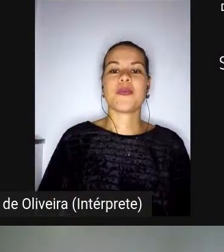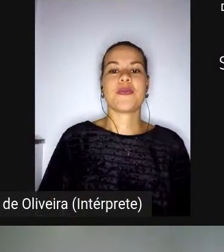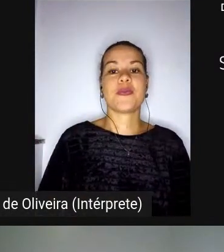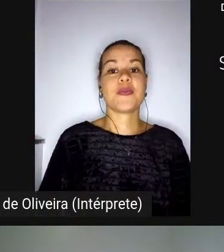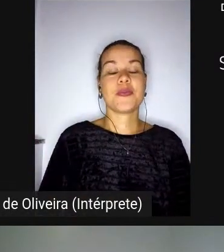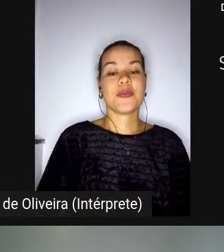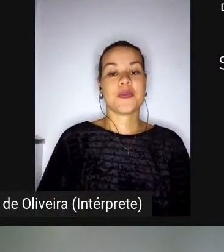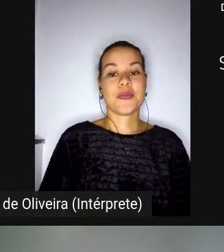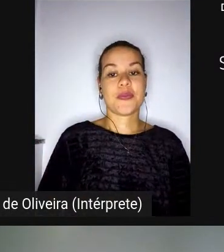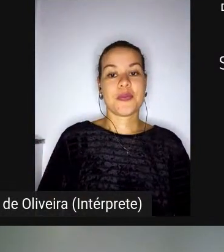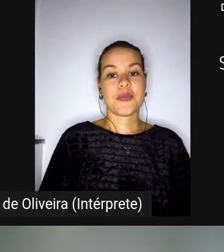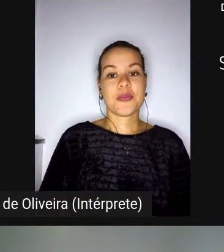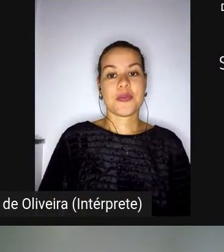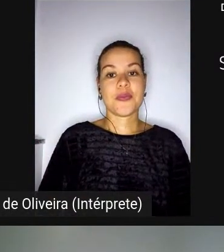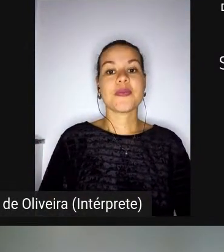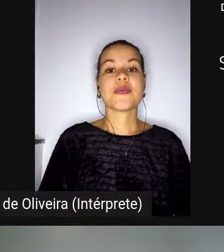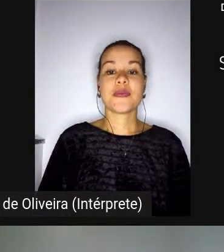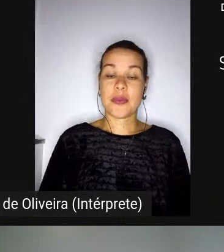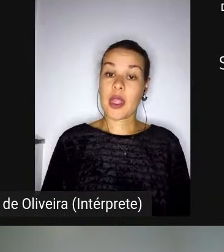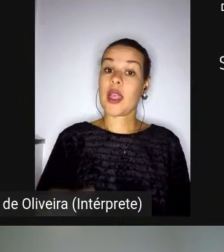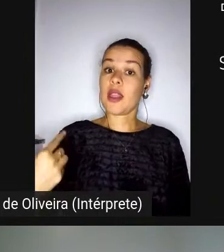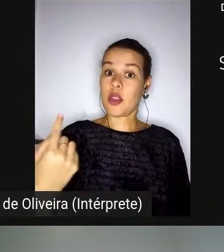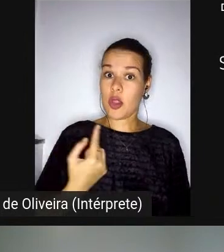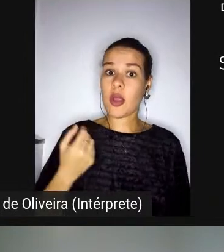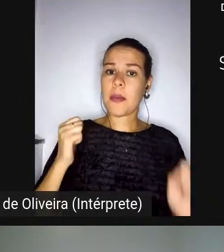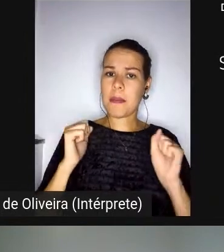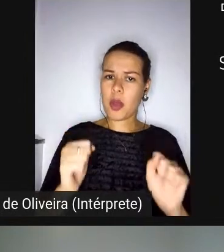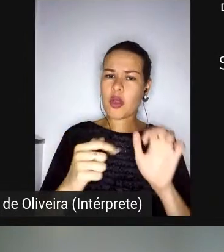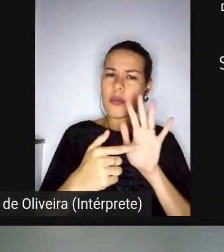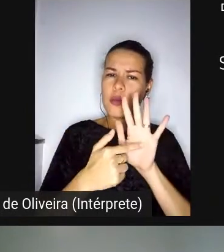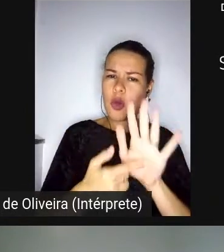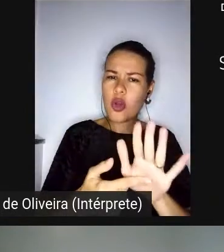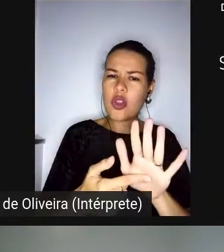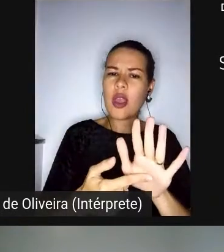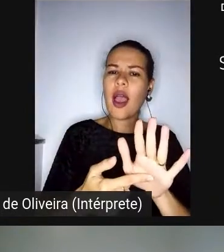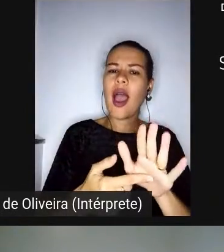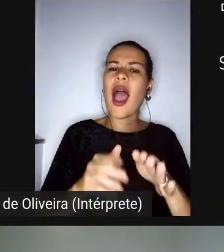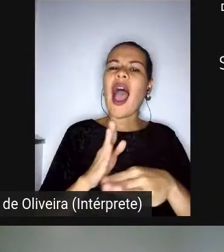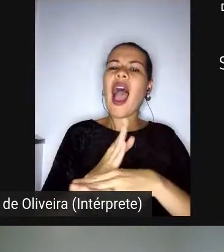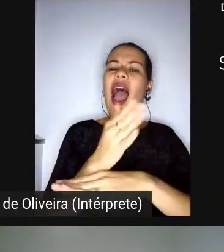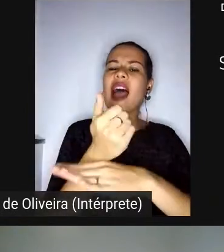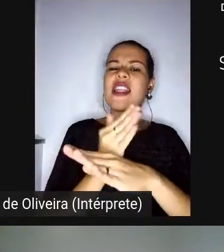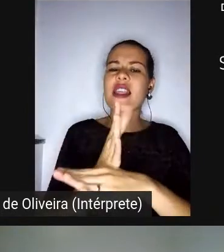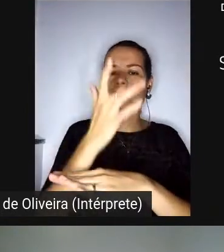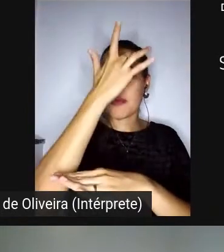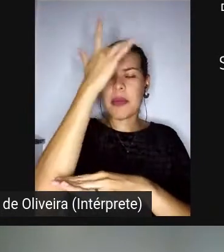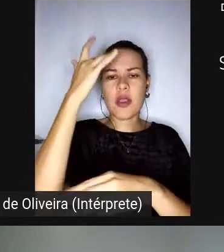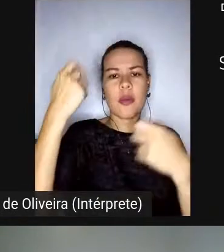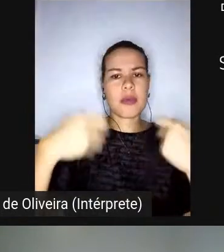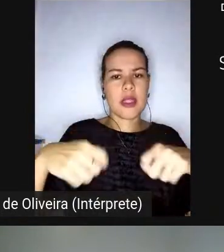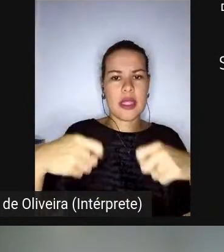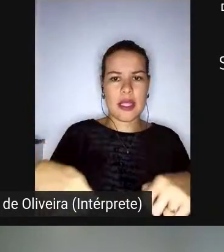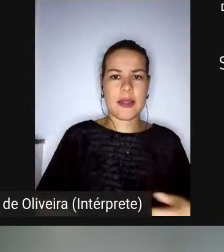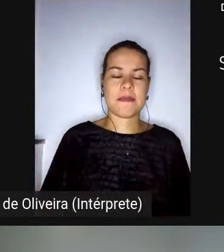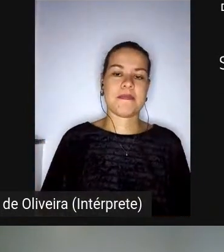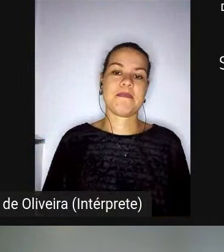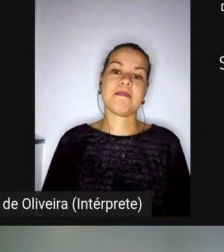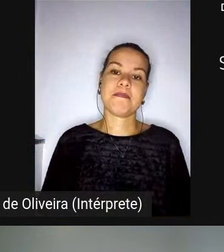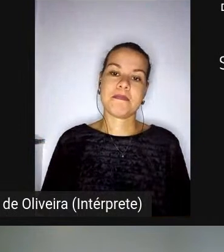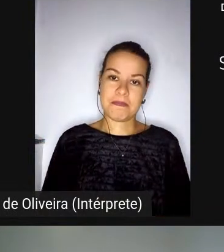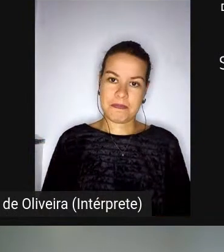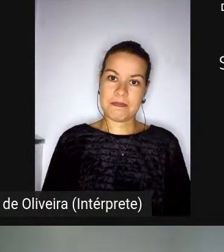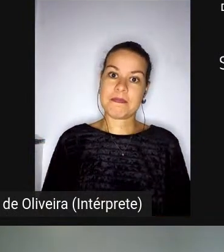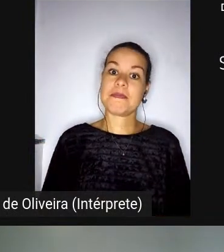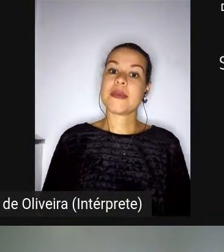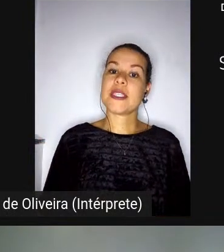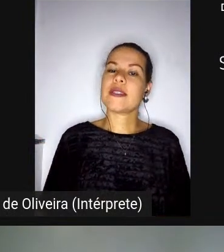para que a gente possa propiciar acessibilidade para as pessoas que precisam Tá bom então queria desejar um